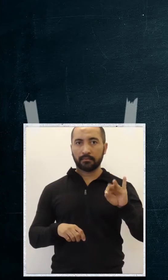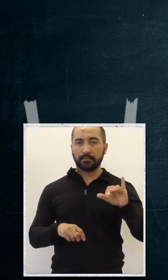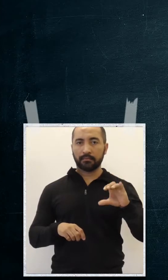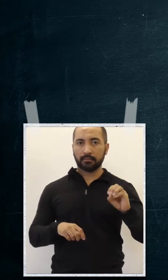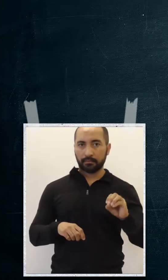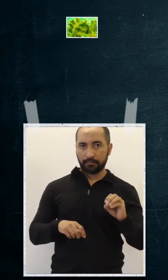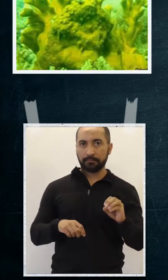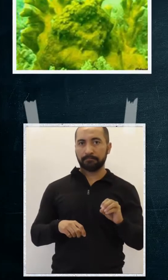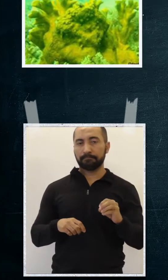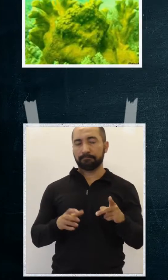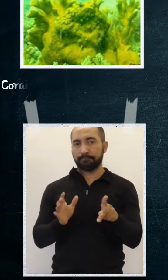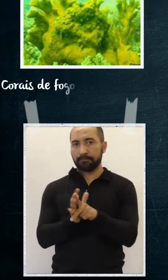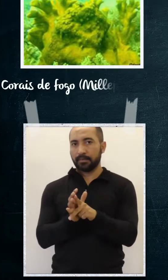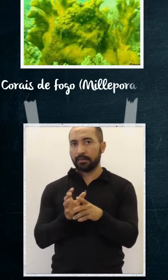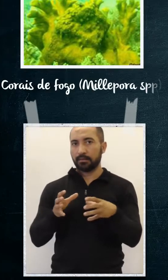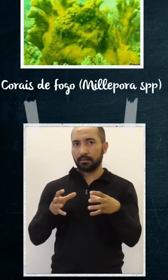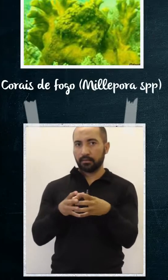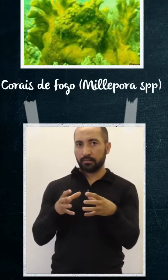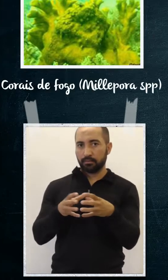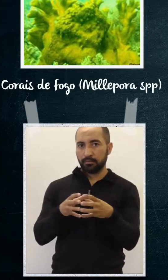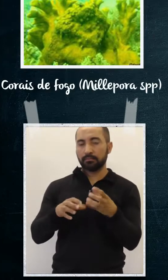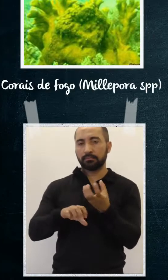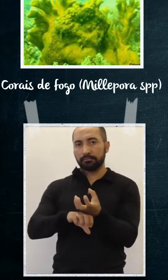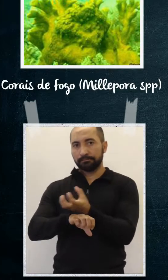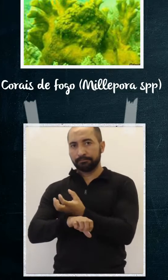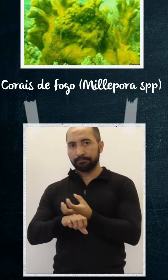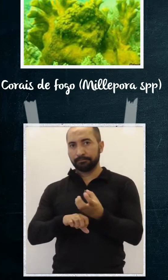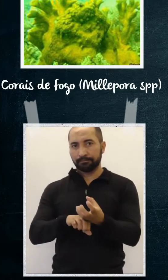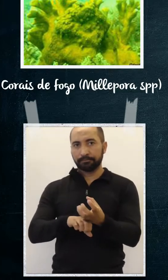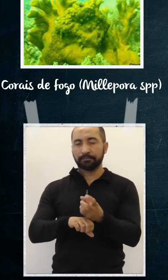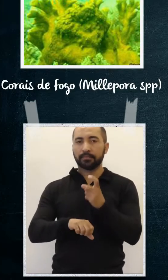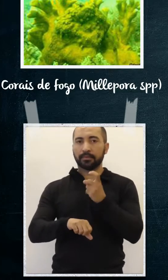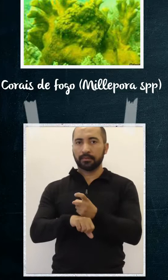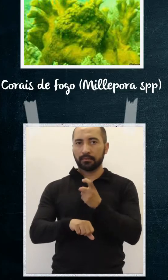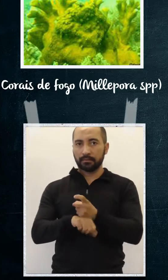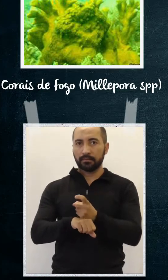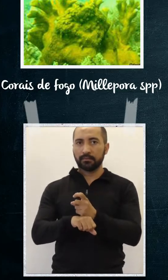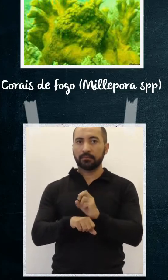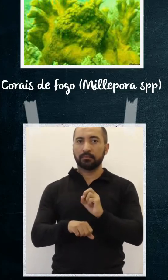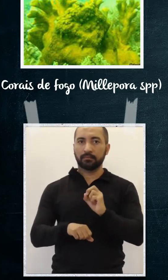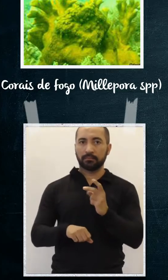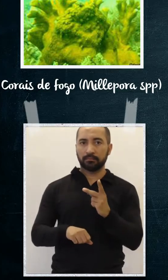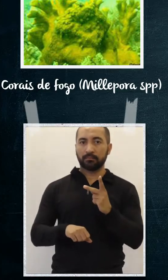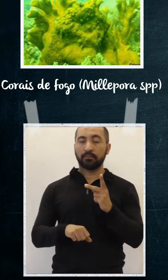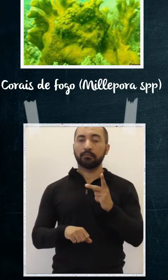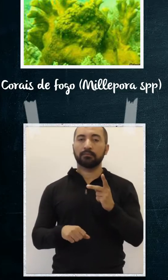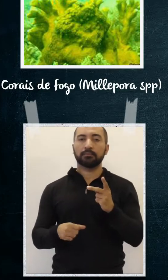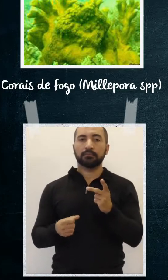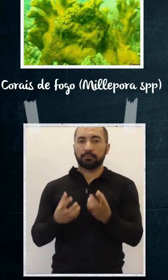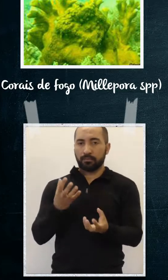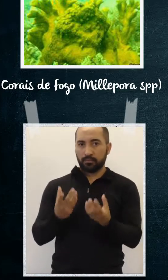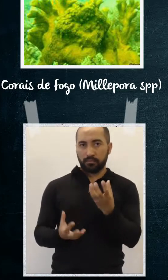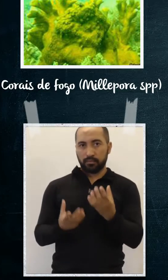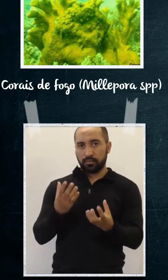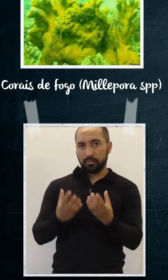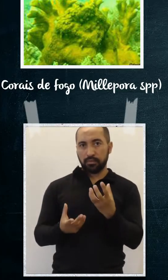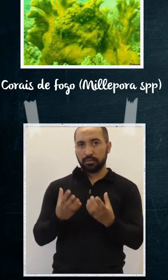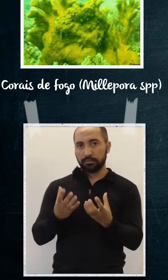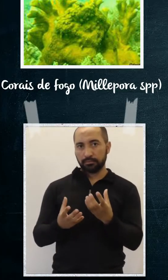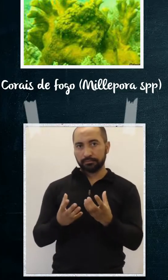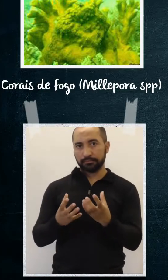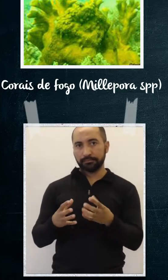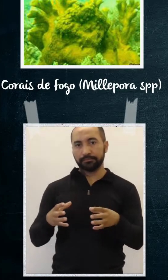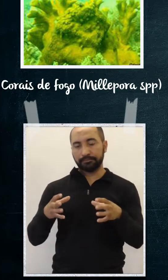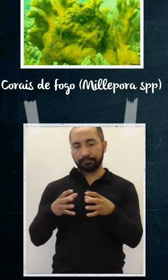duros ou corais pétreos, e também os corais de fogo, espécies de milépora, da classe Hydrozoa. Os pólipos desses corais estão em simbiose